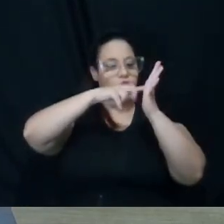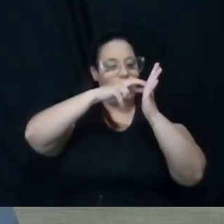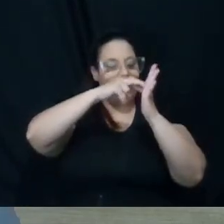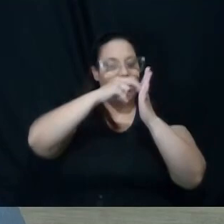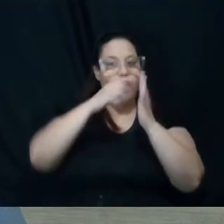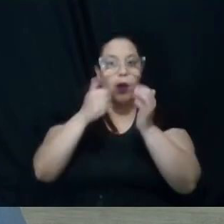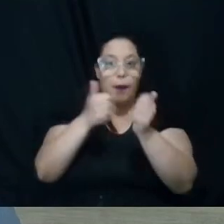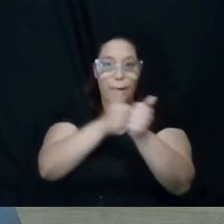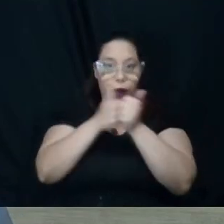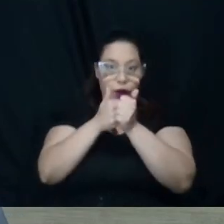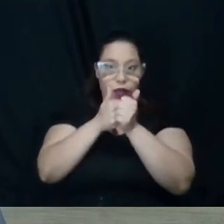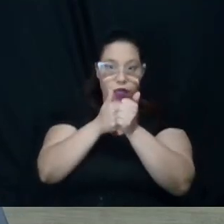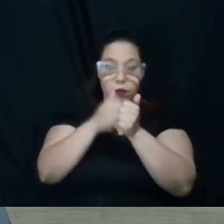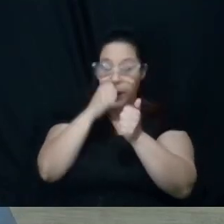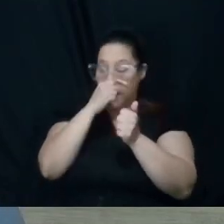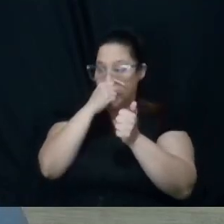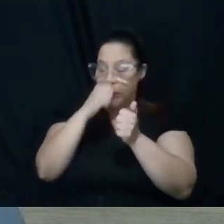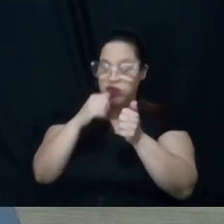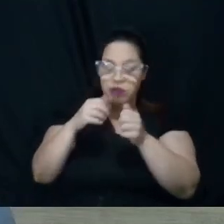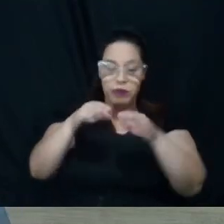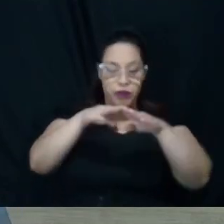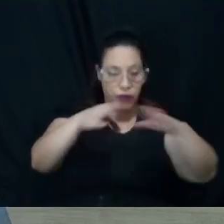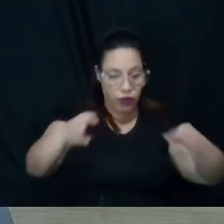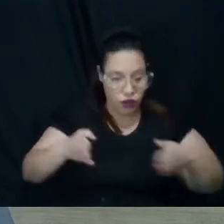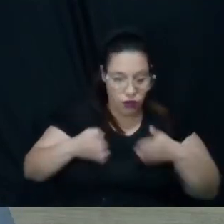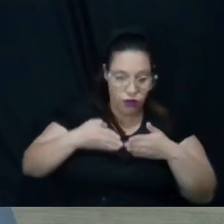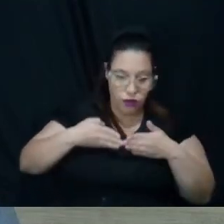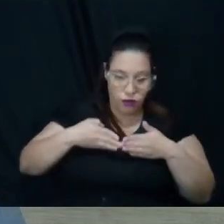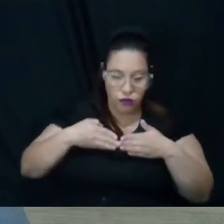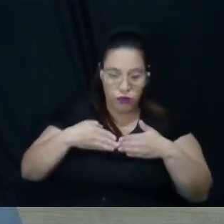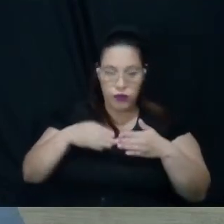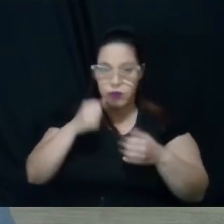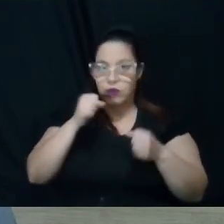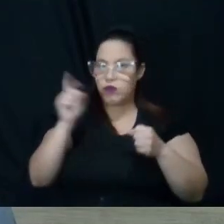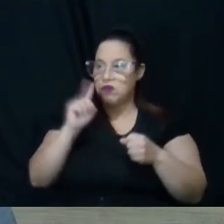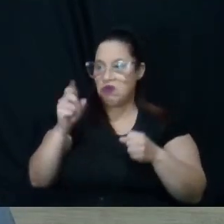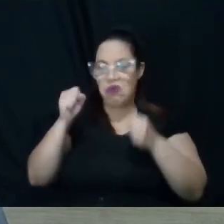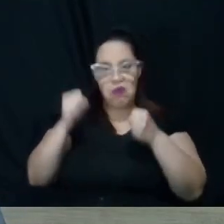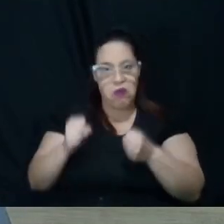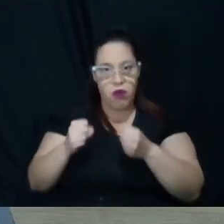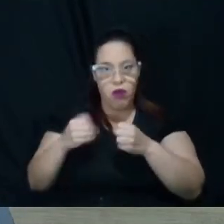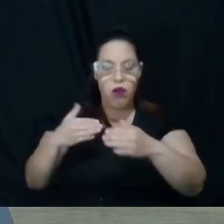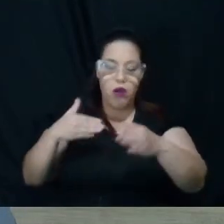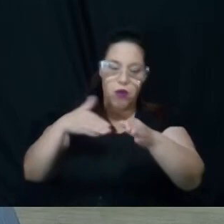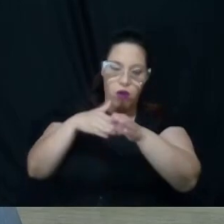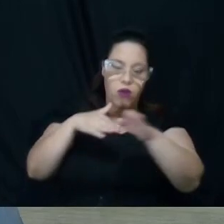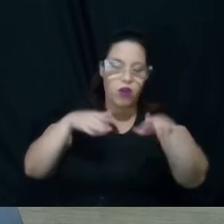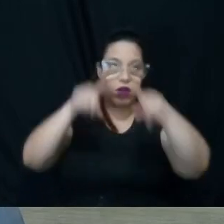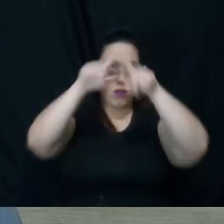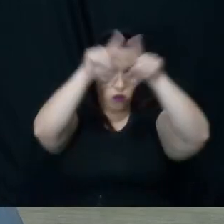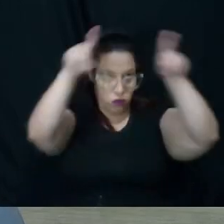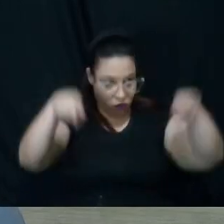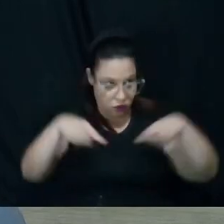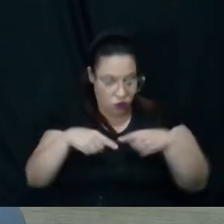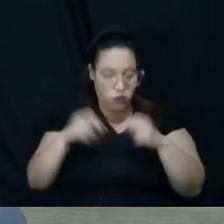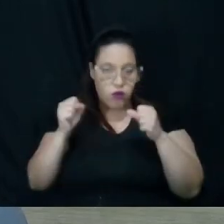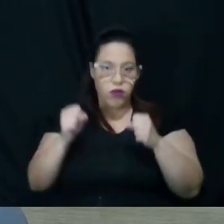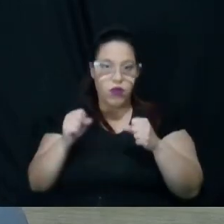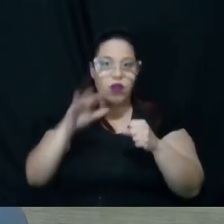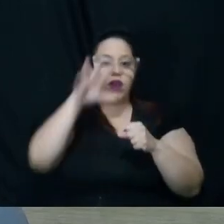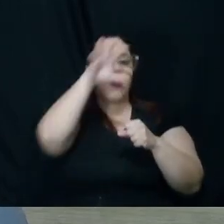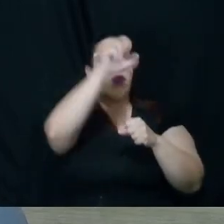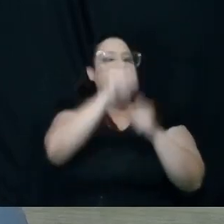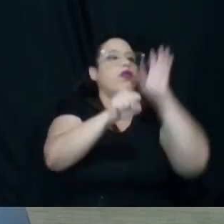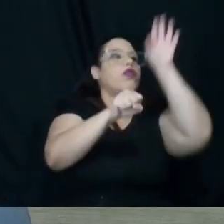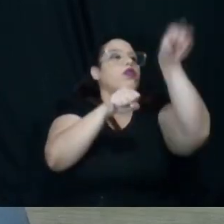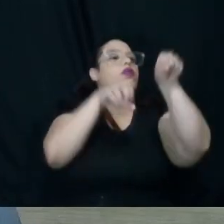próximo à janela, como também o berço. O berço também ele não pode ficar próximo à janela. Tudo isso a criança pode